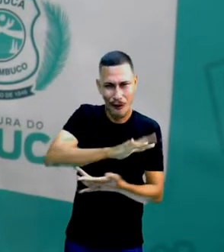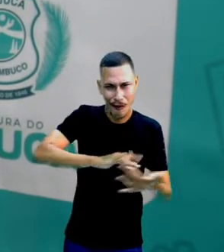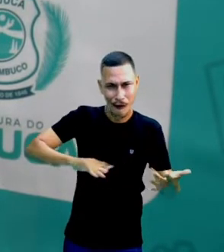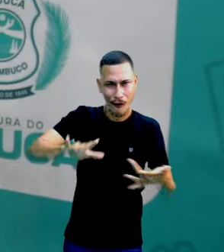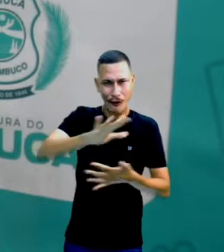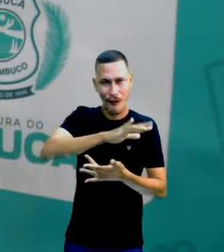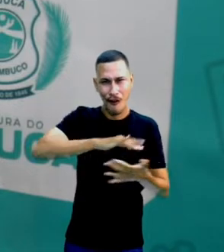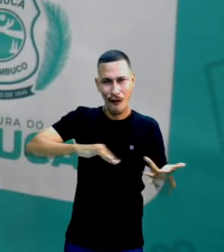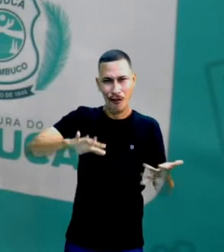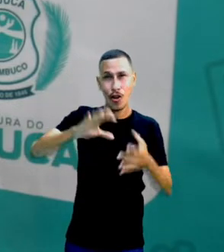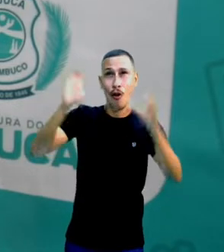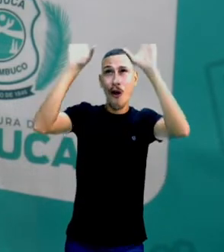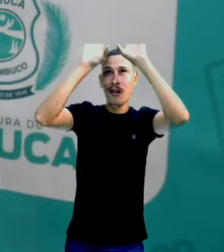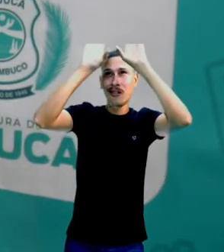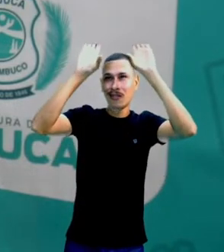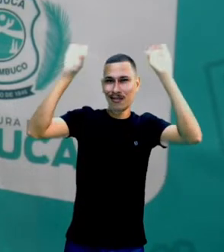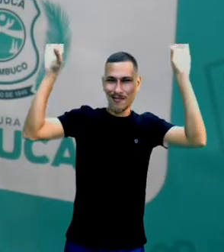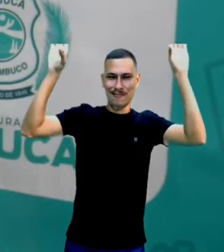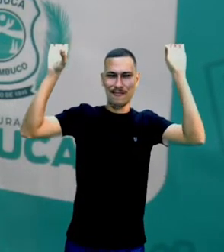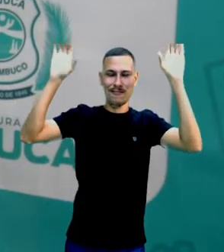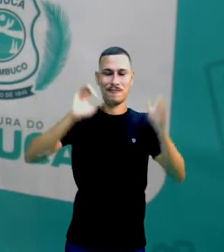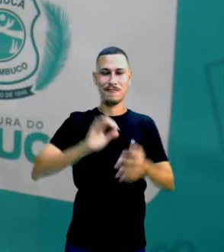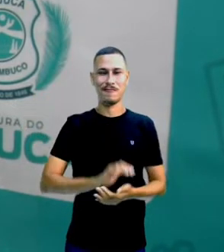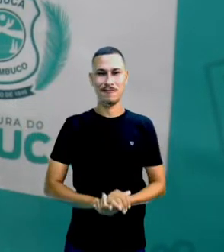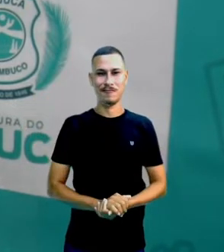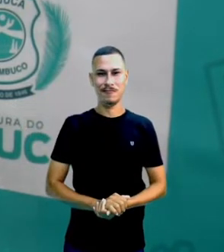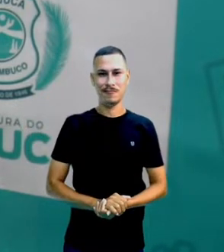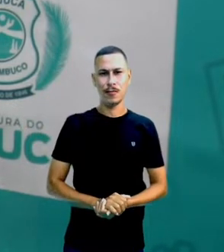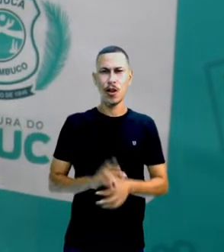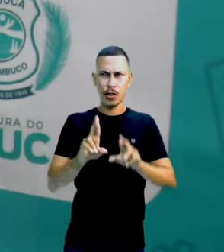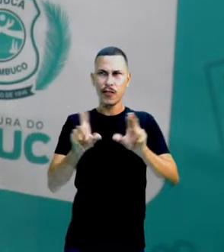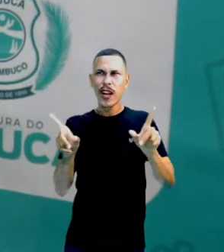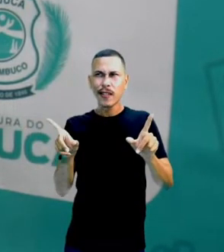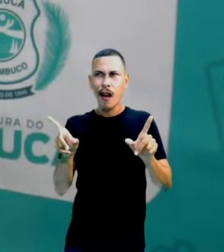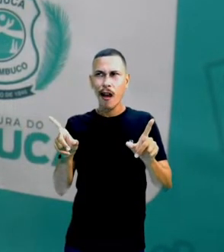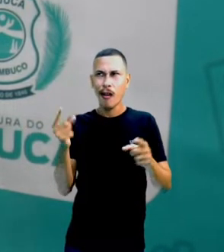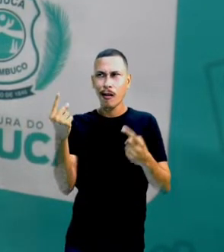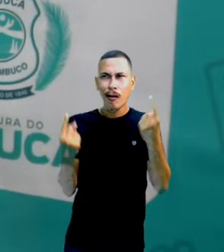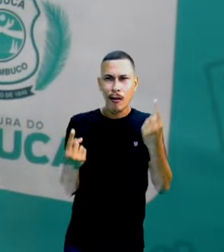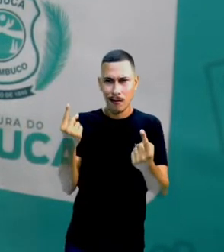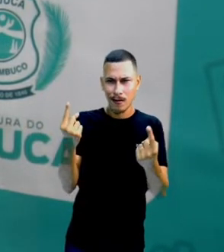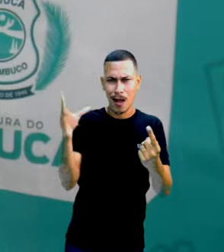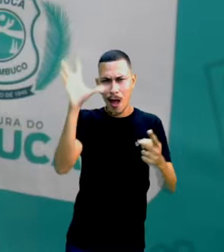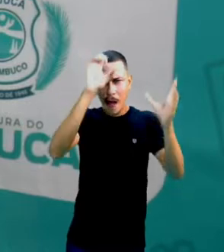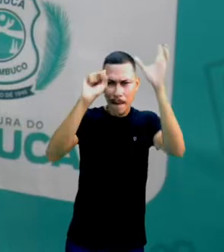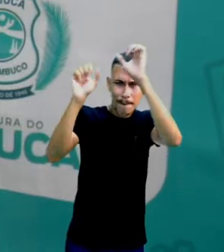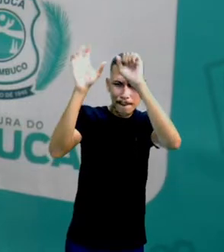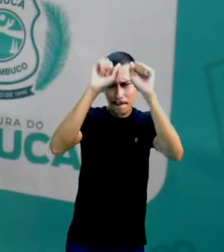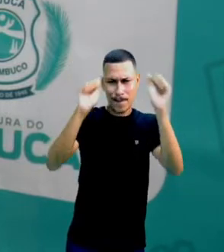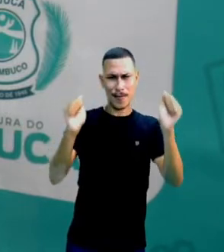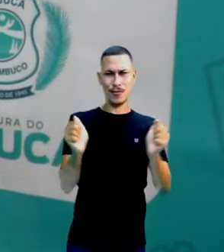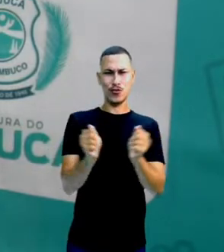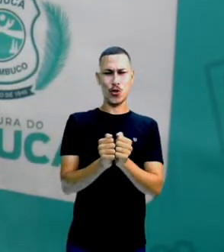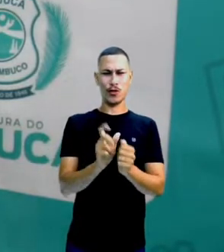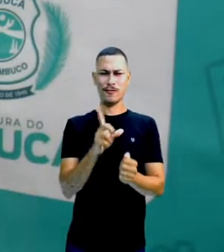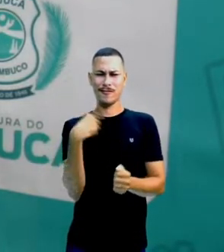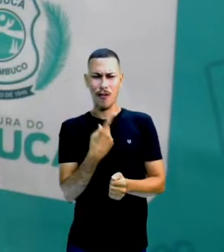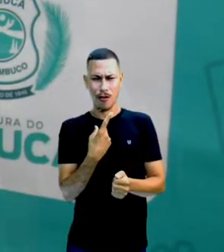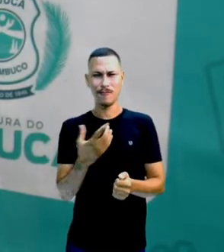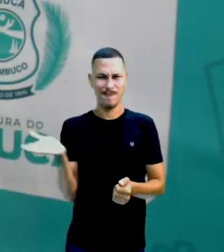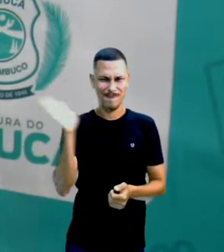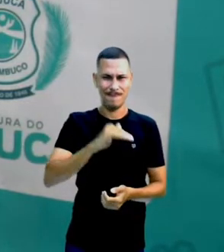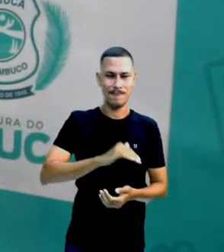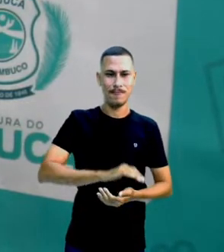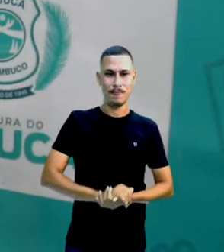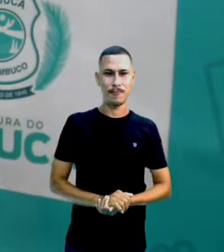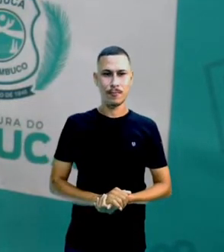luminosos e os astros iluminados. Tem diferença? Vamos aprender juntos? Então, vamos lá!